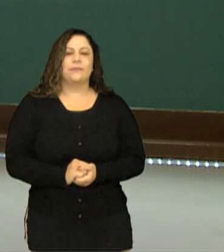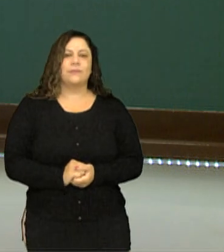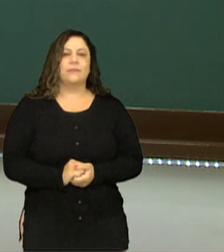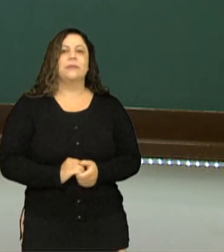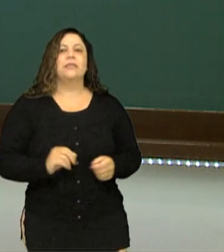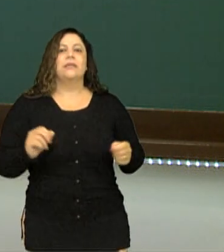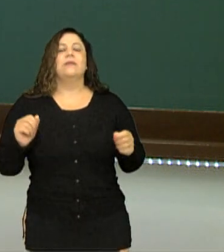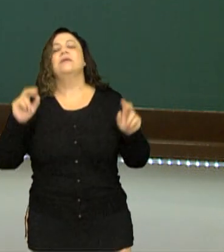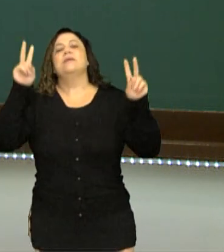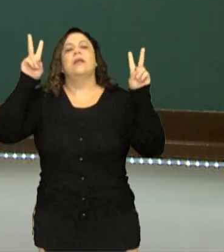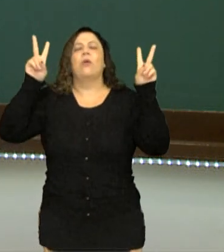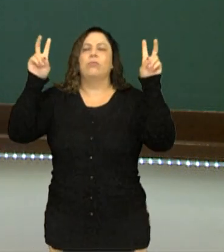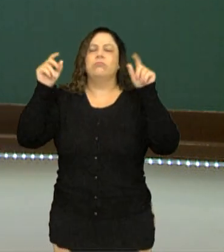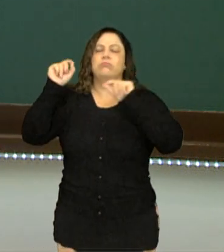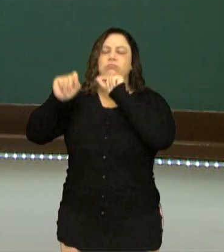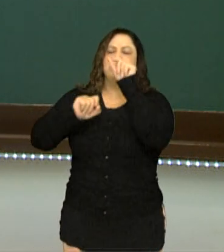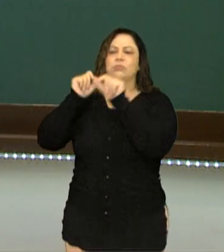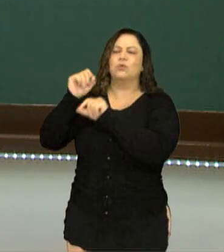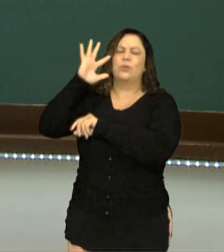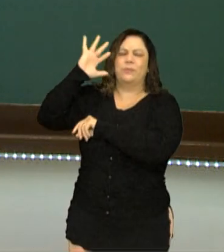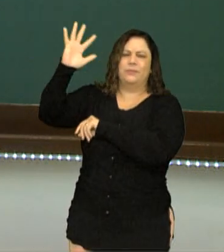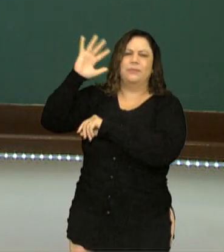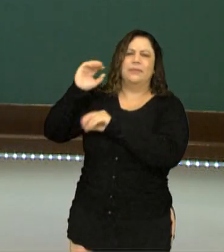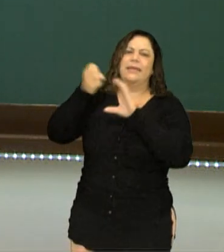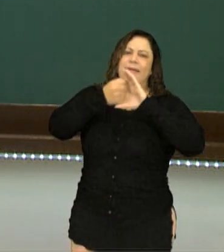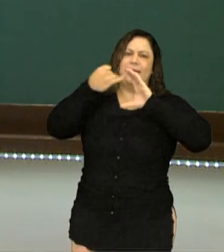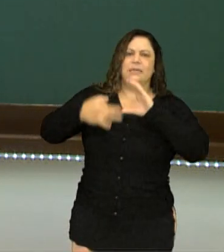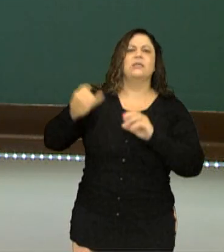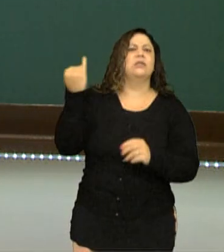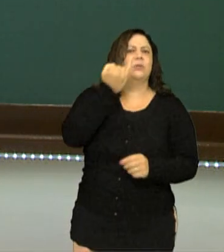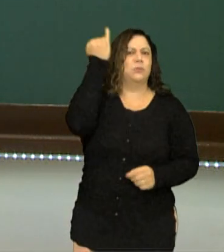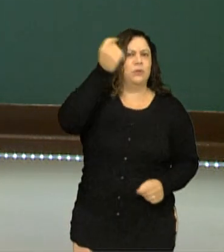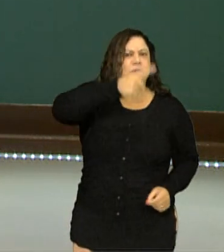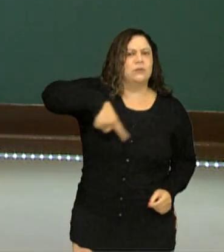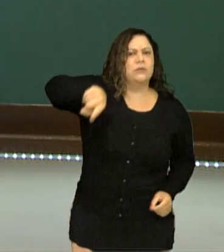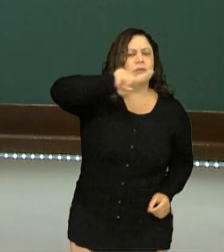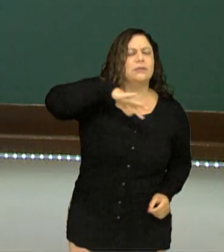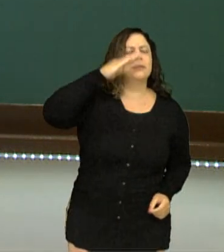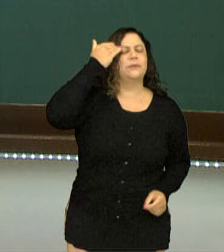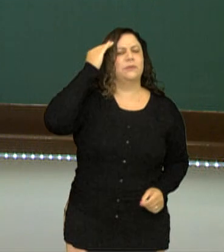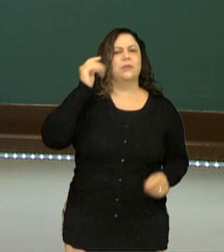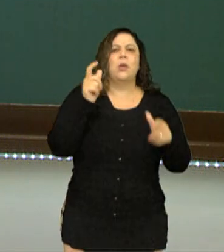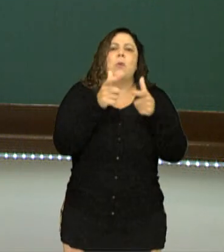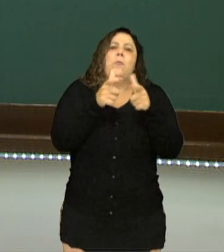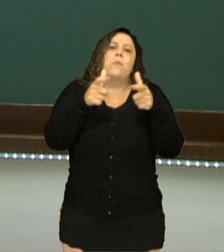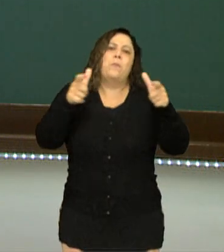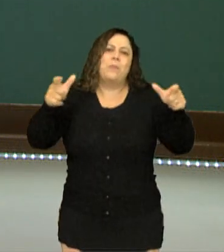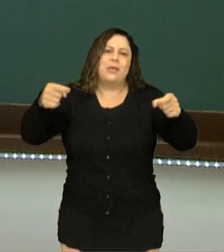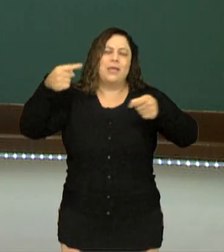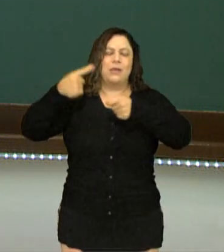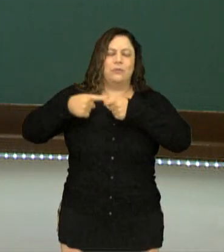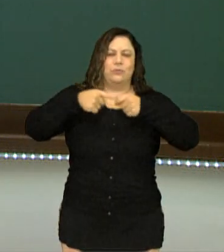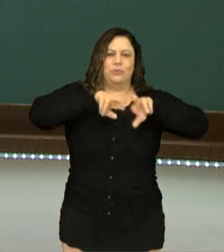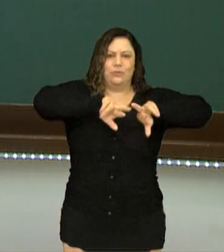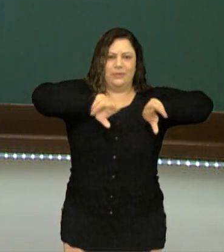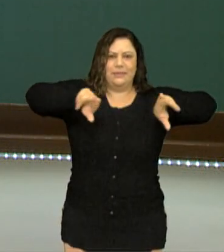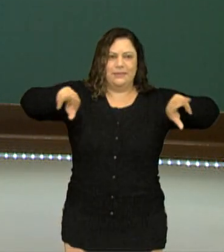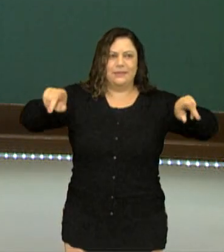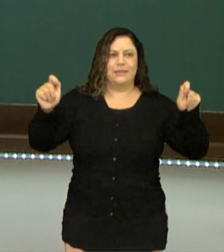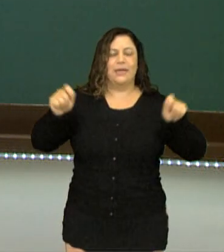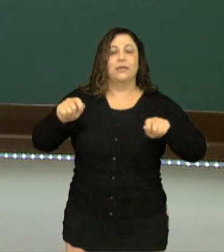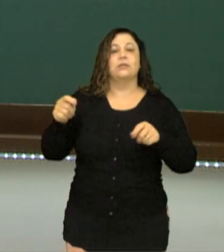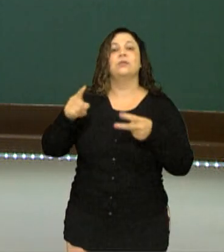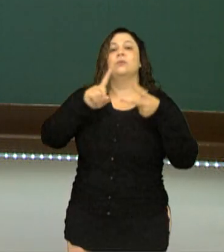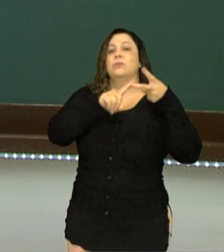da urbanização, da formação das regiões metropolitanas, do aumento das áreas urbanizadas. E outra característica é o que a